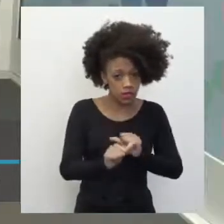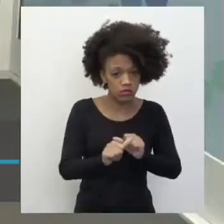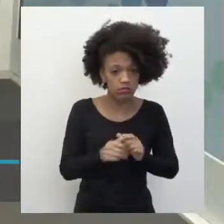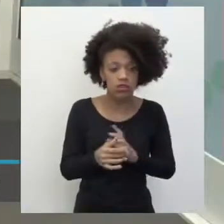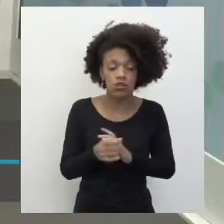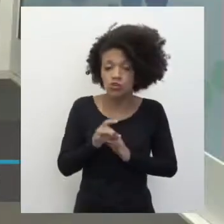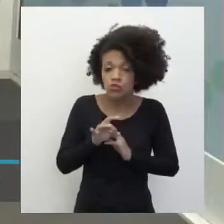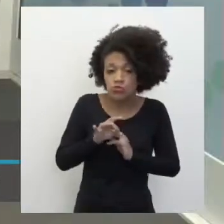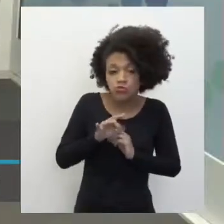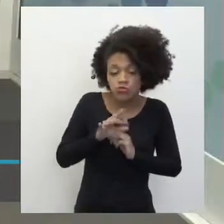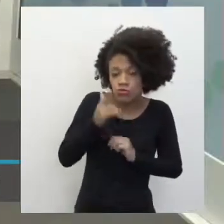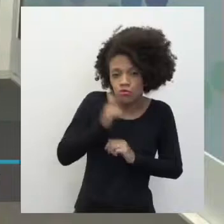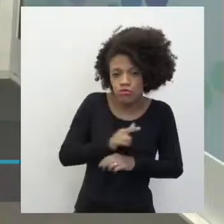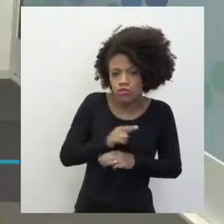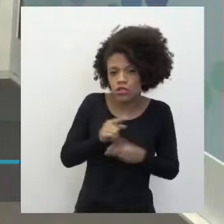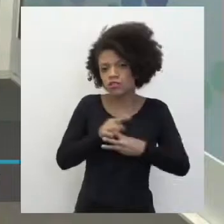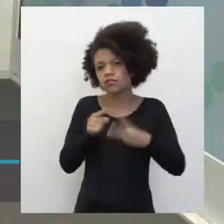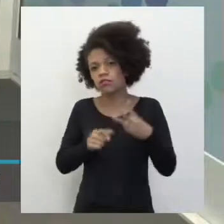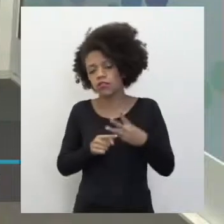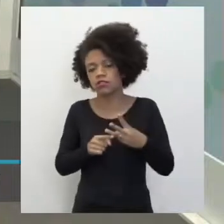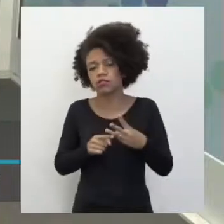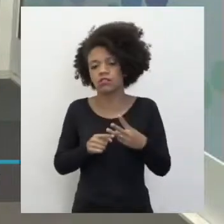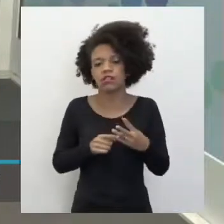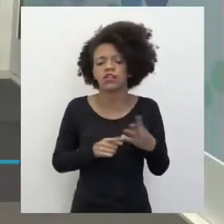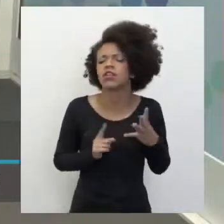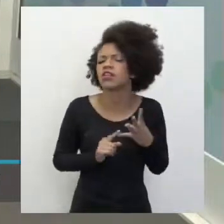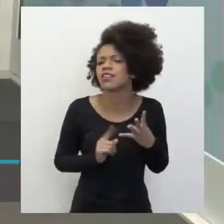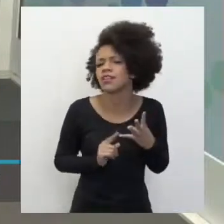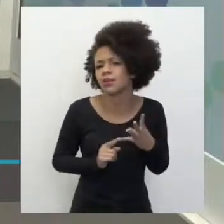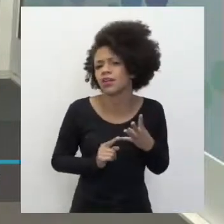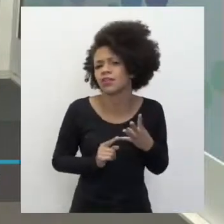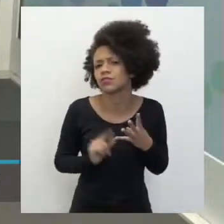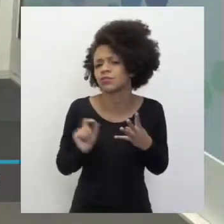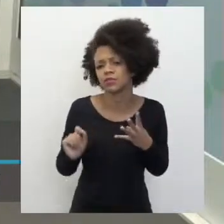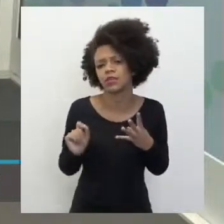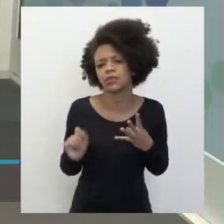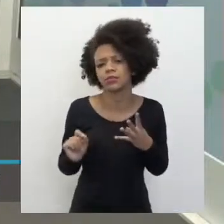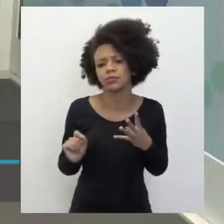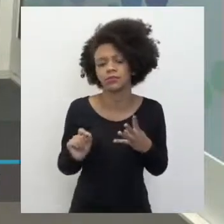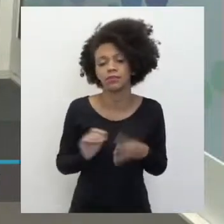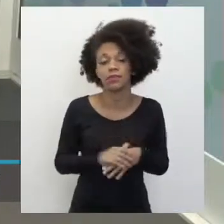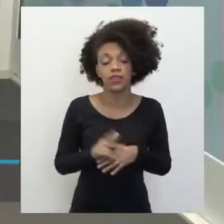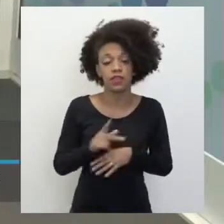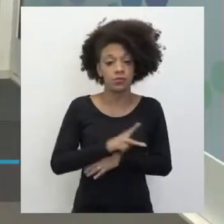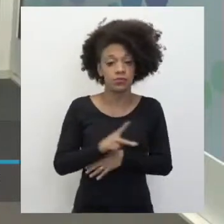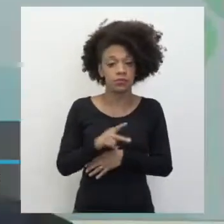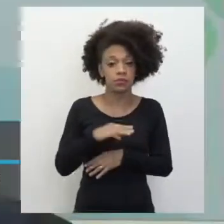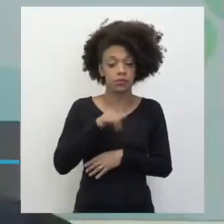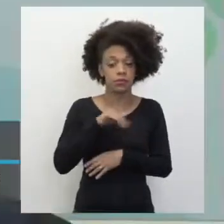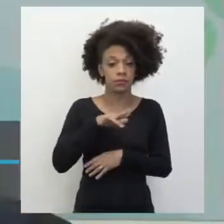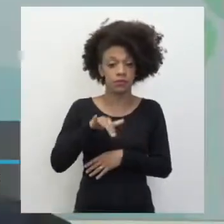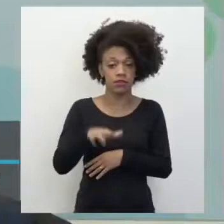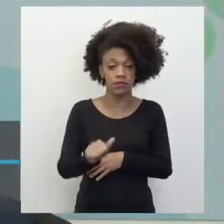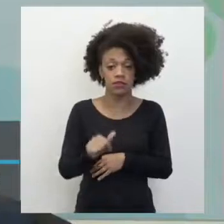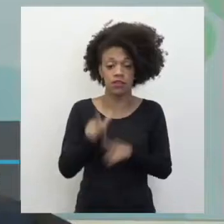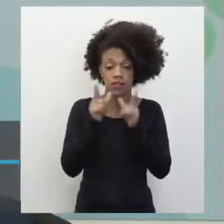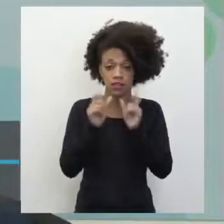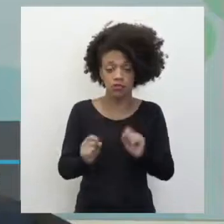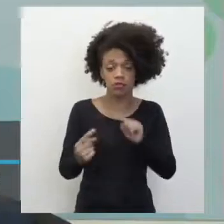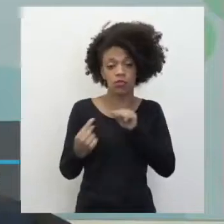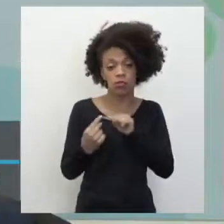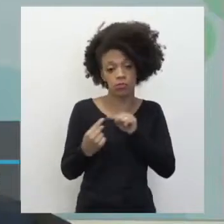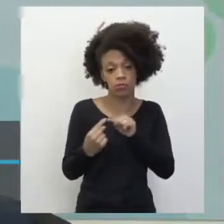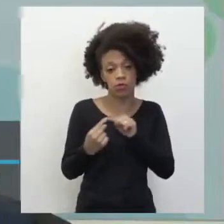consegui puxar essas 2 da 3. Tá, e na 4? A 4, pro Maria José. A linguagem obedece à forma como o